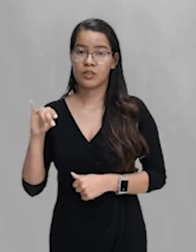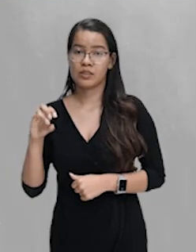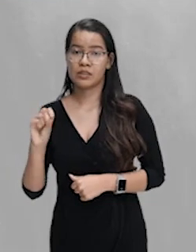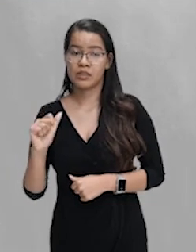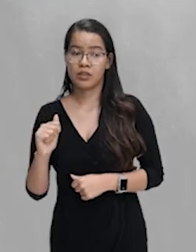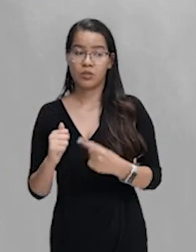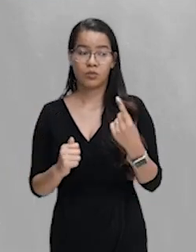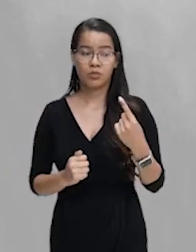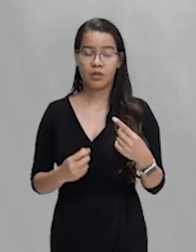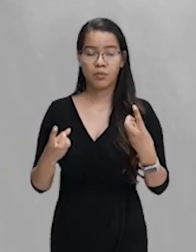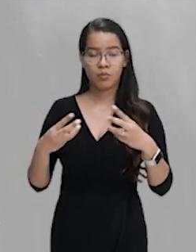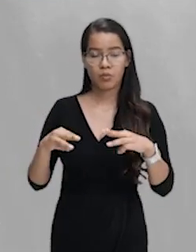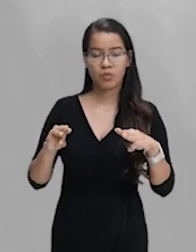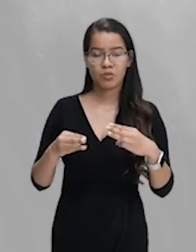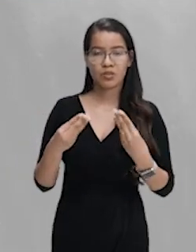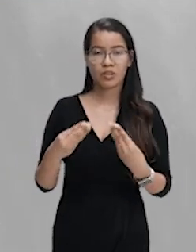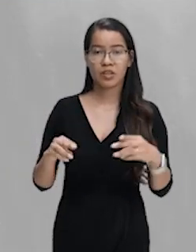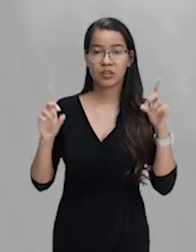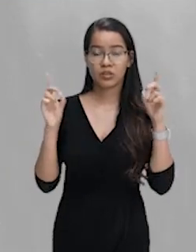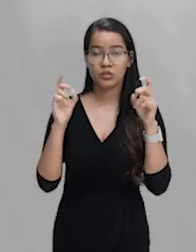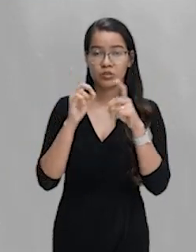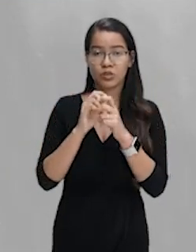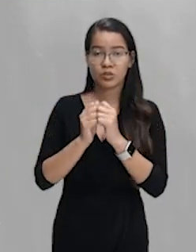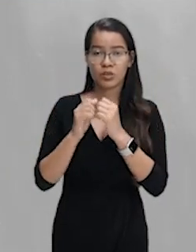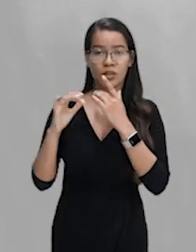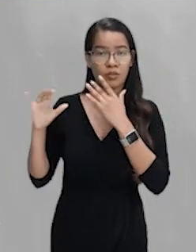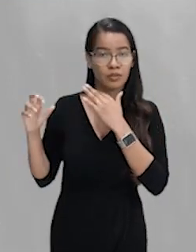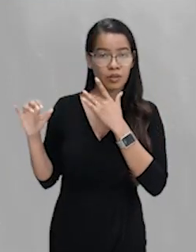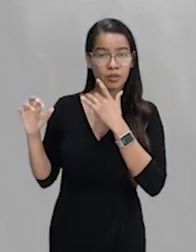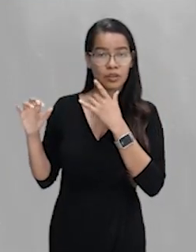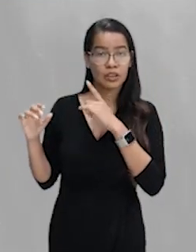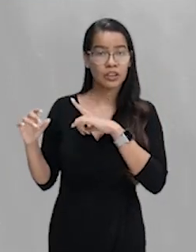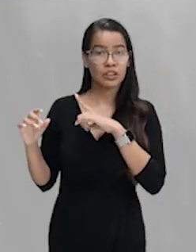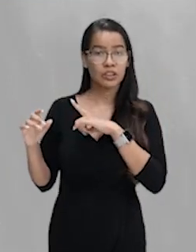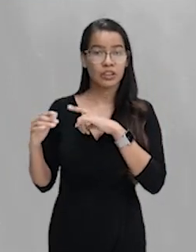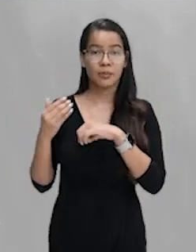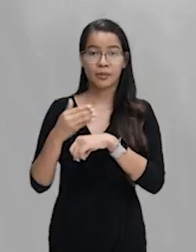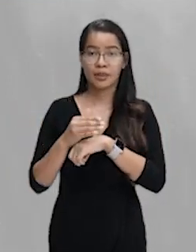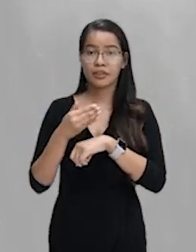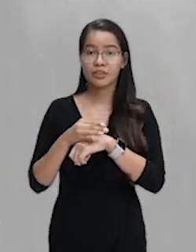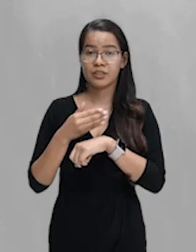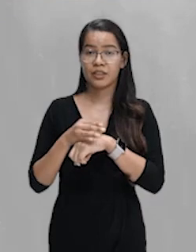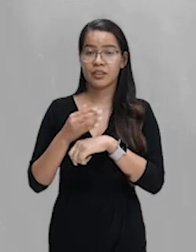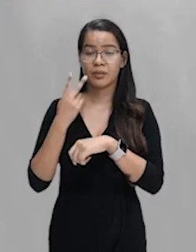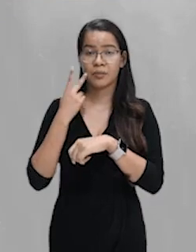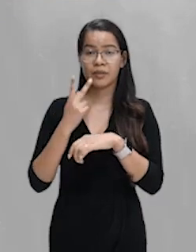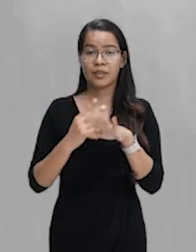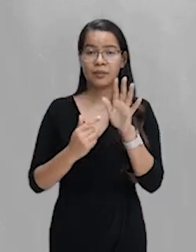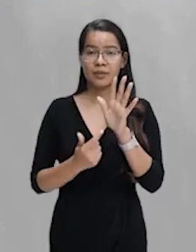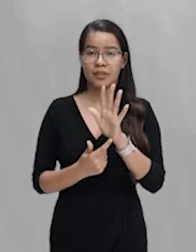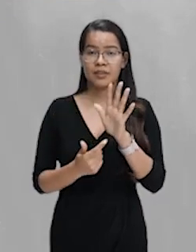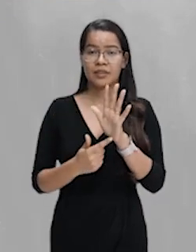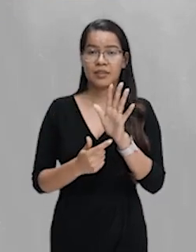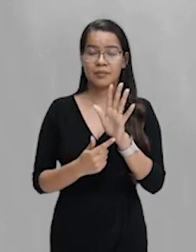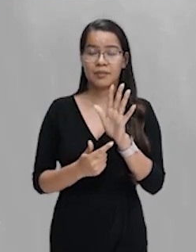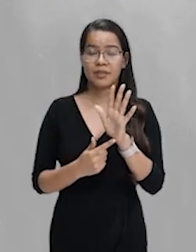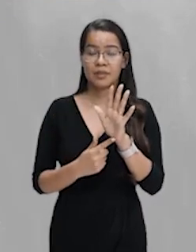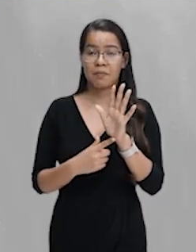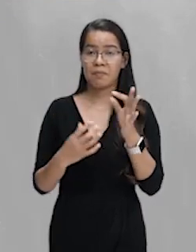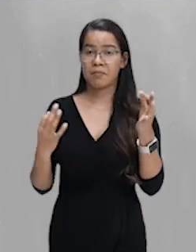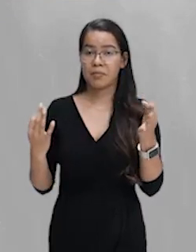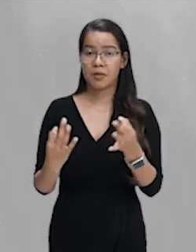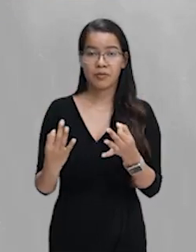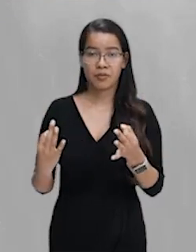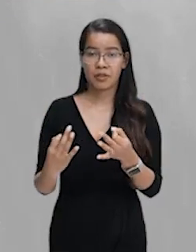música muito complicada com sua flauta. Tinha praticado muito para apresentar esta peça tão